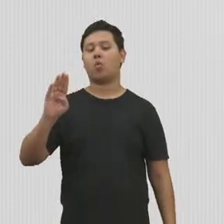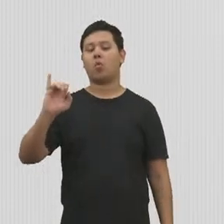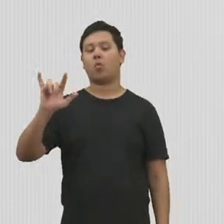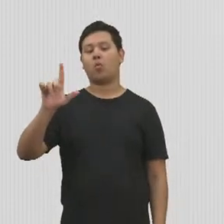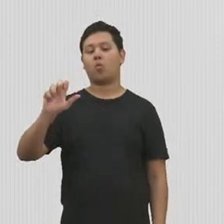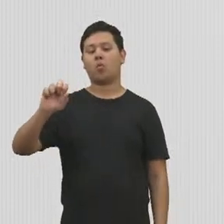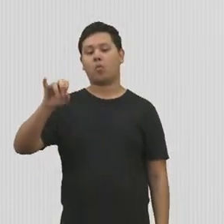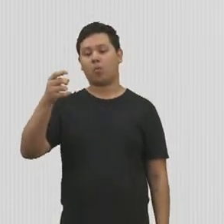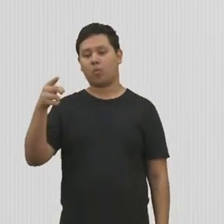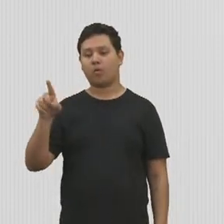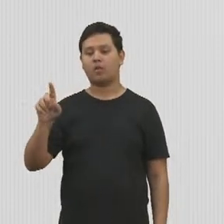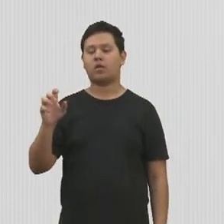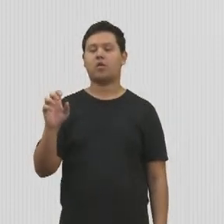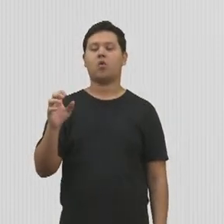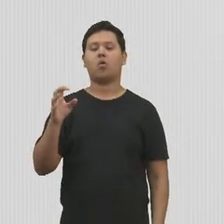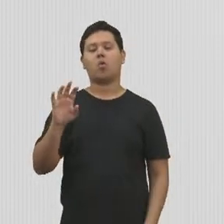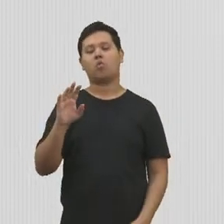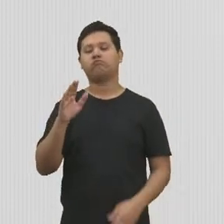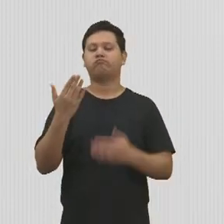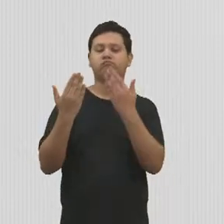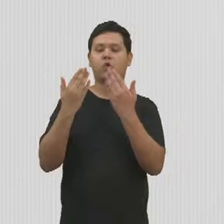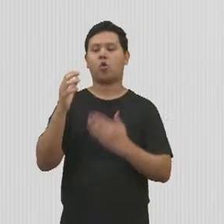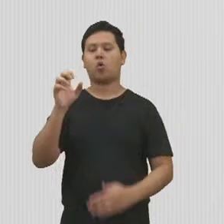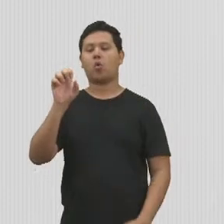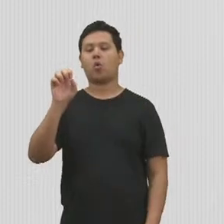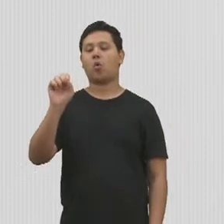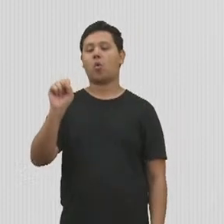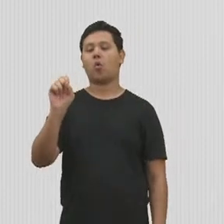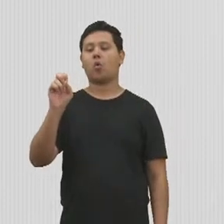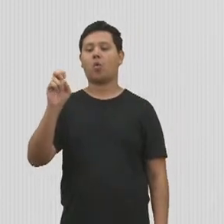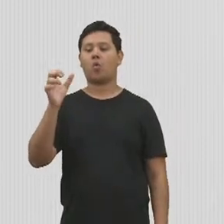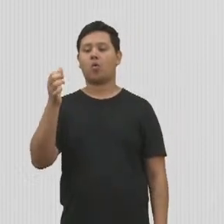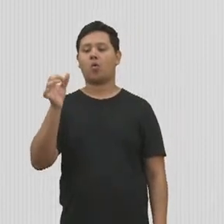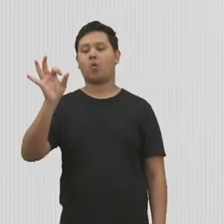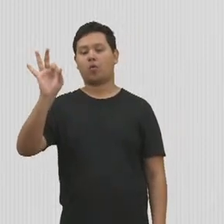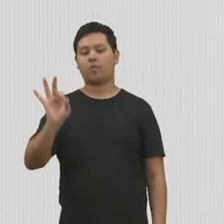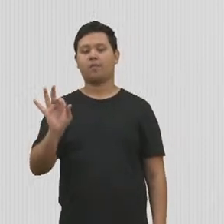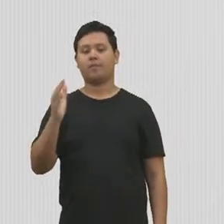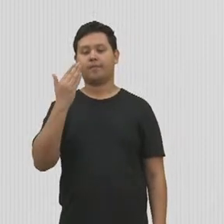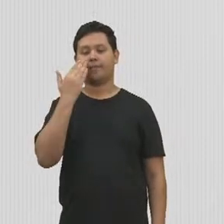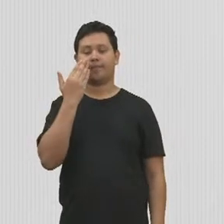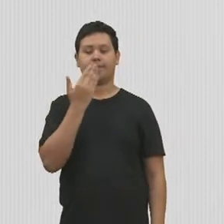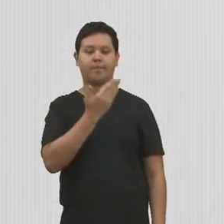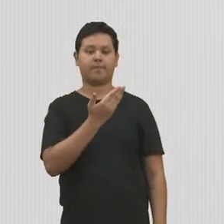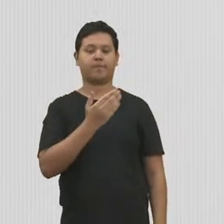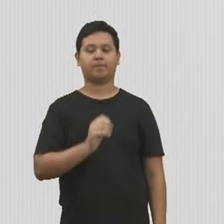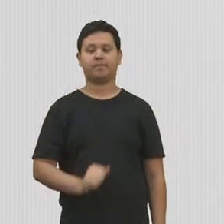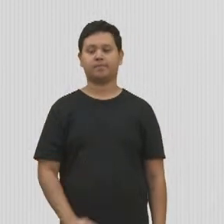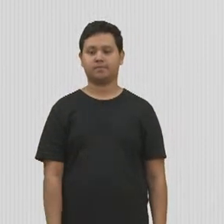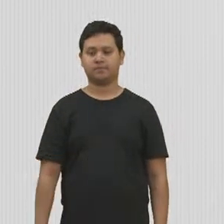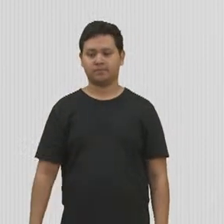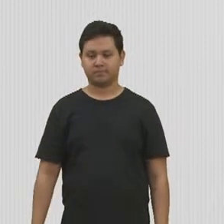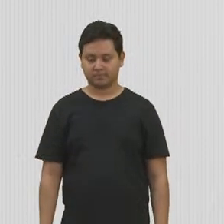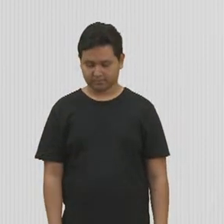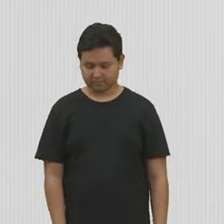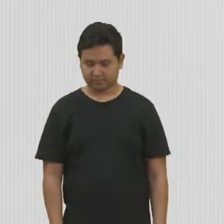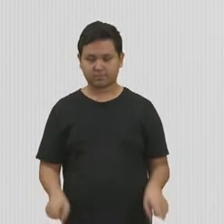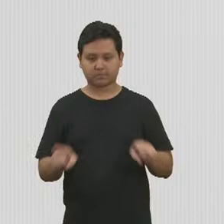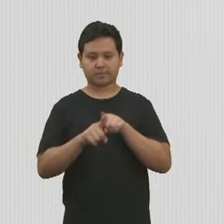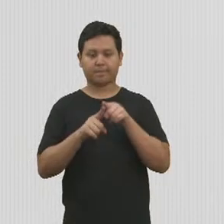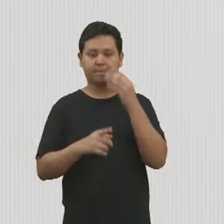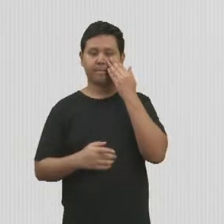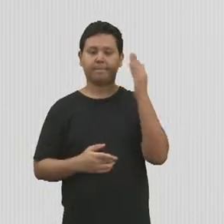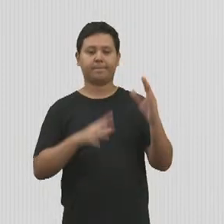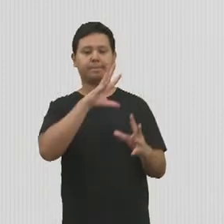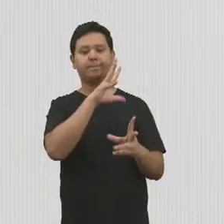1.583, ou seja, 85% do que estava previsto no orçamento. Pode passar, por gentileza. Aqui nós temos